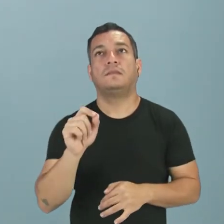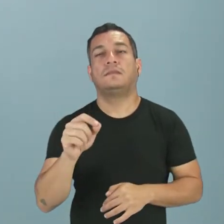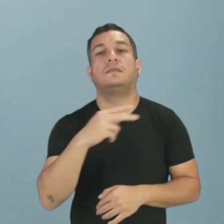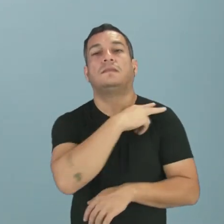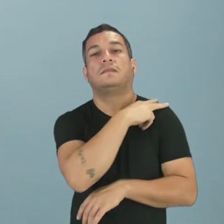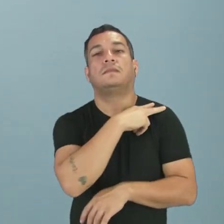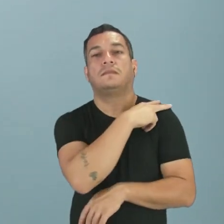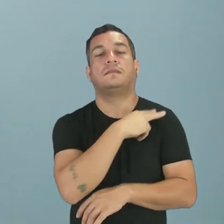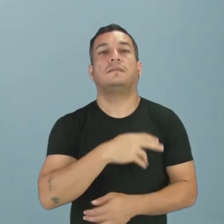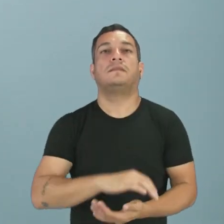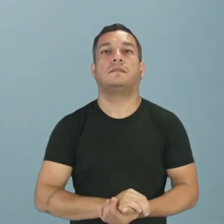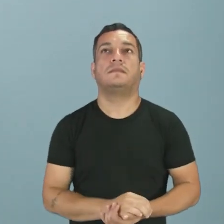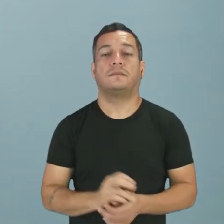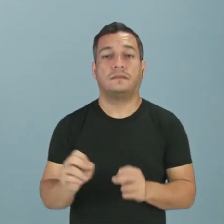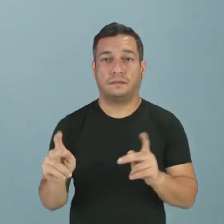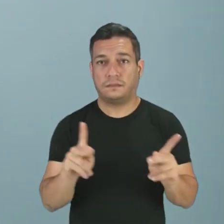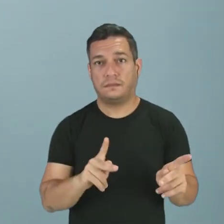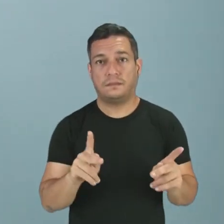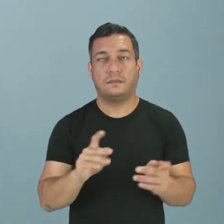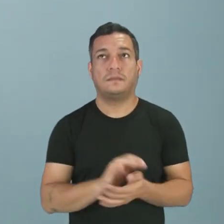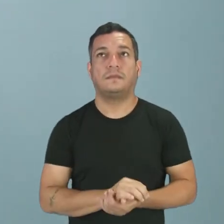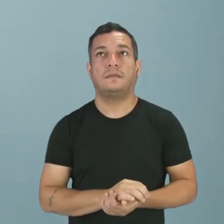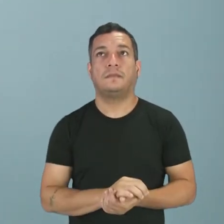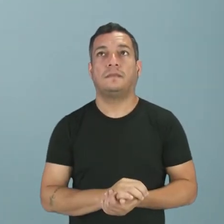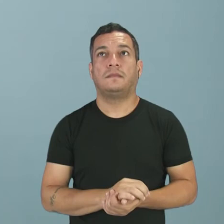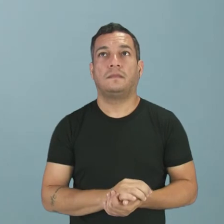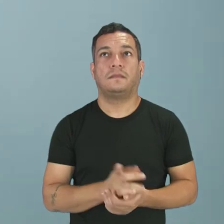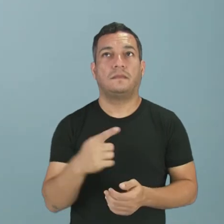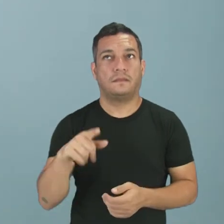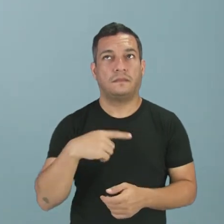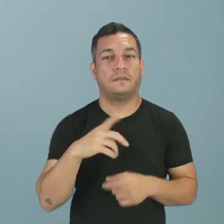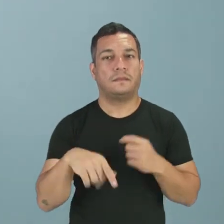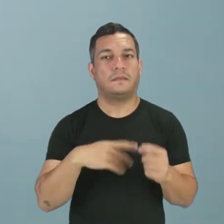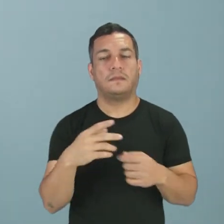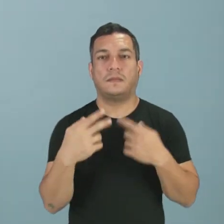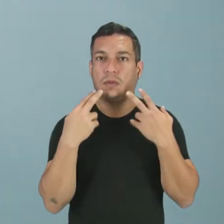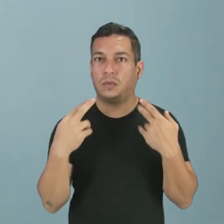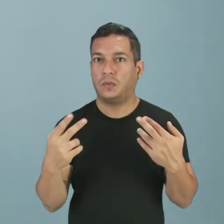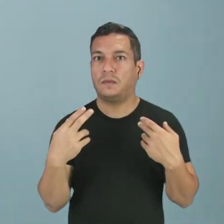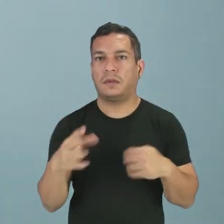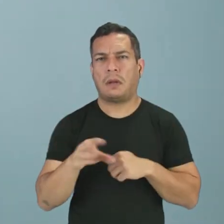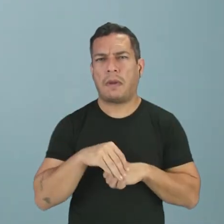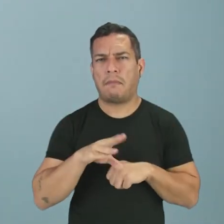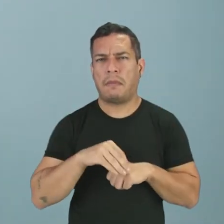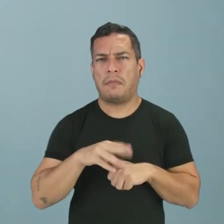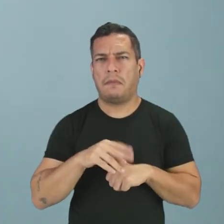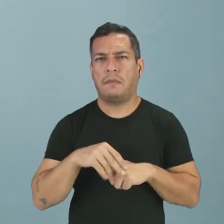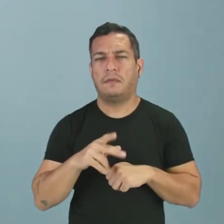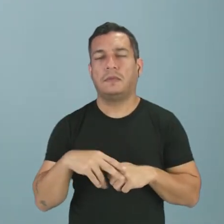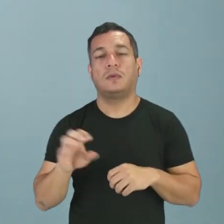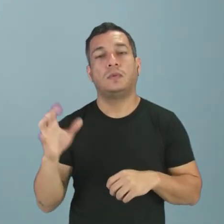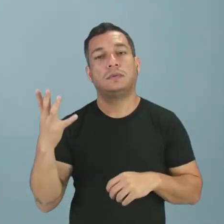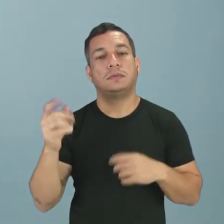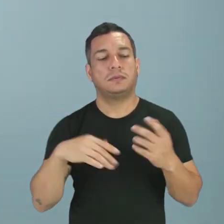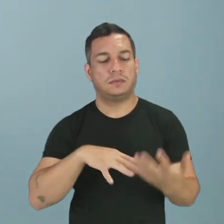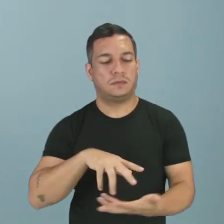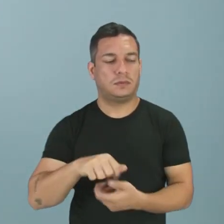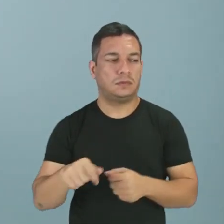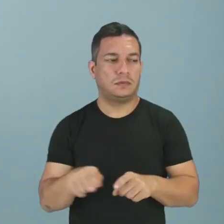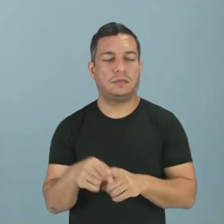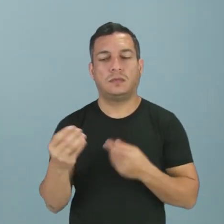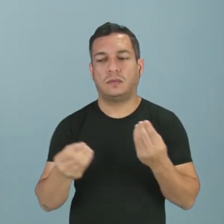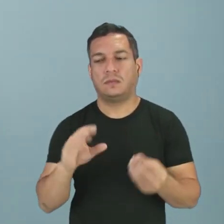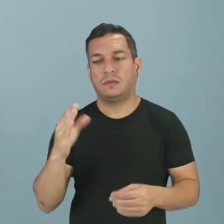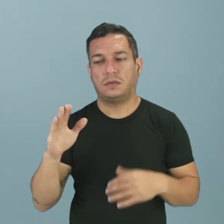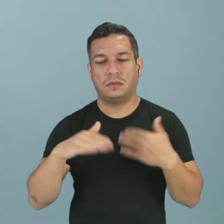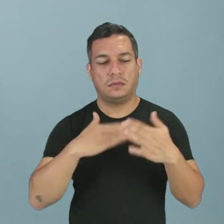o ensino médio, ok? Você ficar atualizado no que está acontecendo, o que não está acontecendo, como é que a ciência está